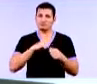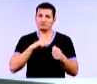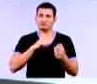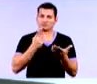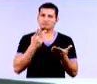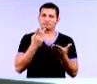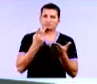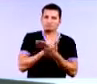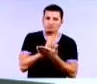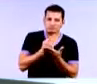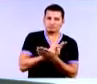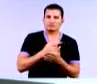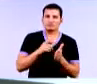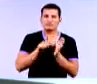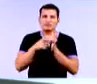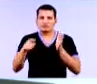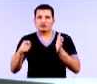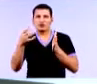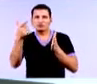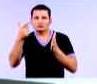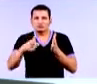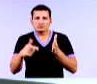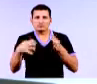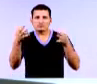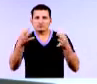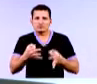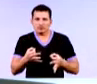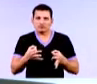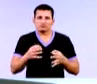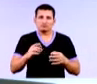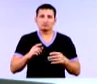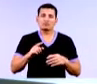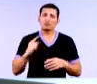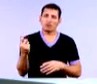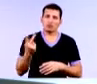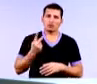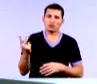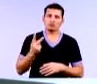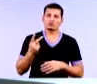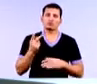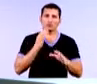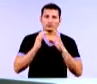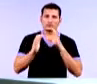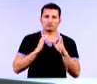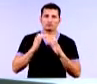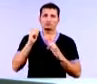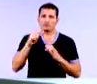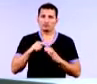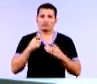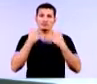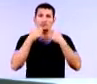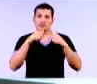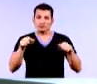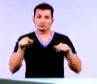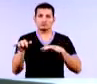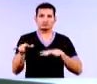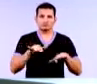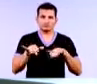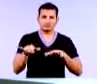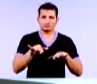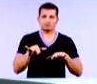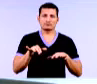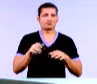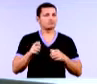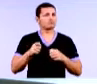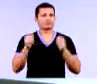mais que o emprego gramatical não esteja adequado, nós nos comunicamos. Isso em linguagem de programação não é